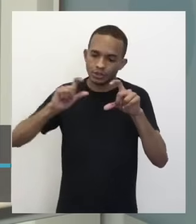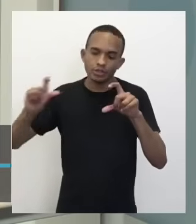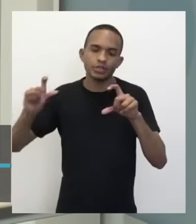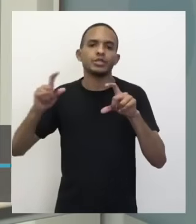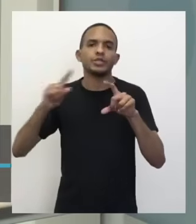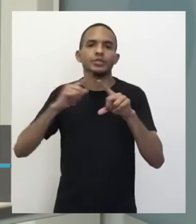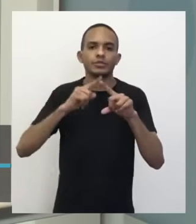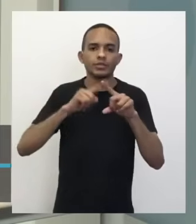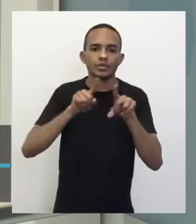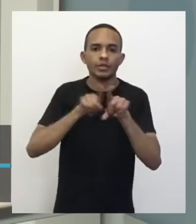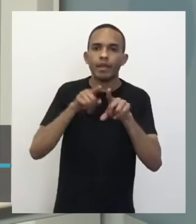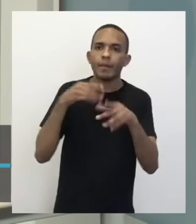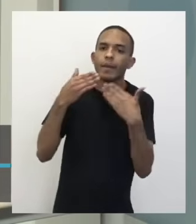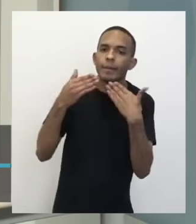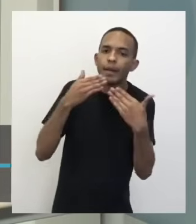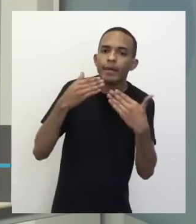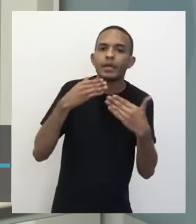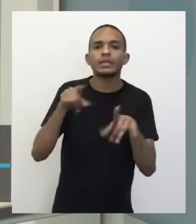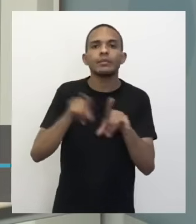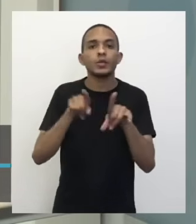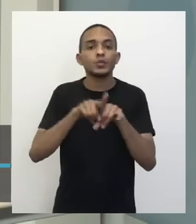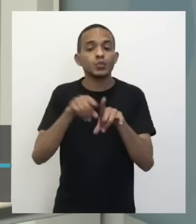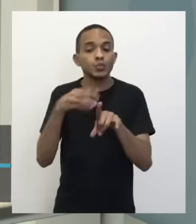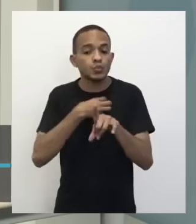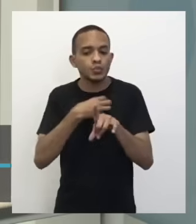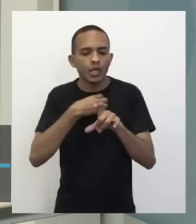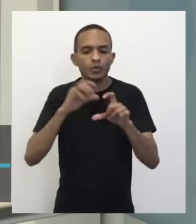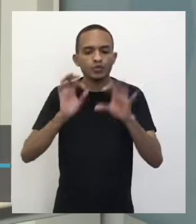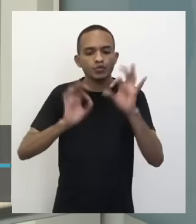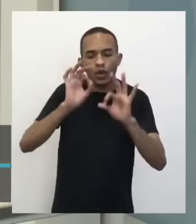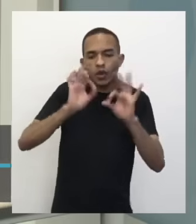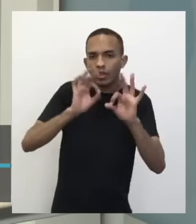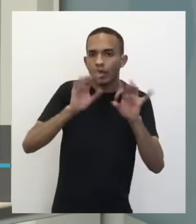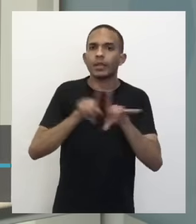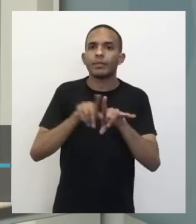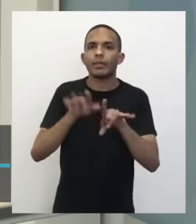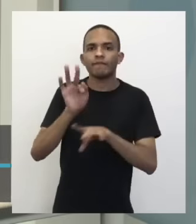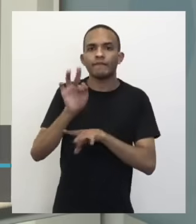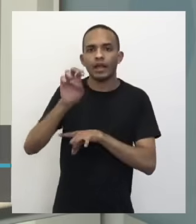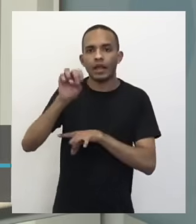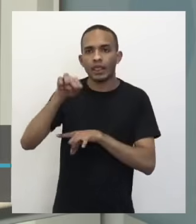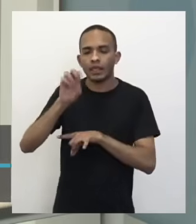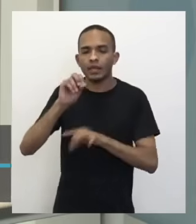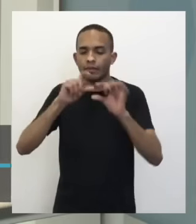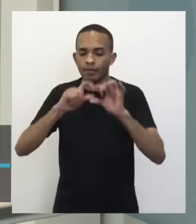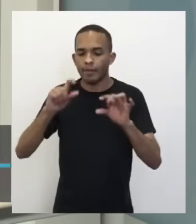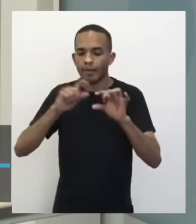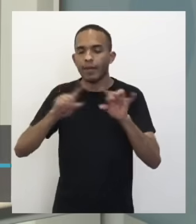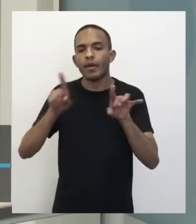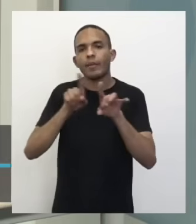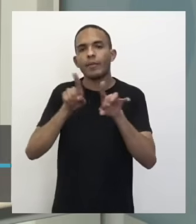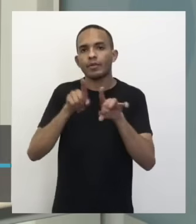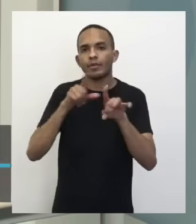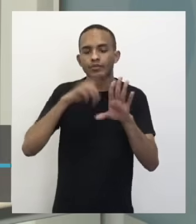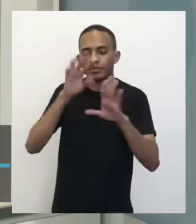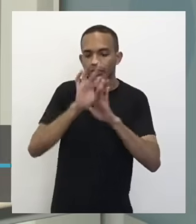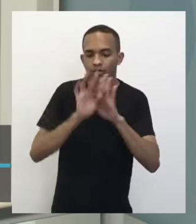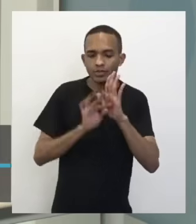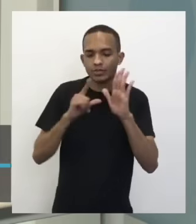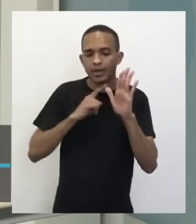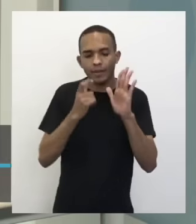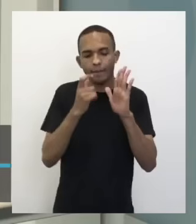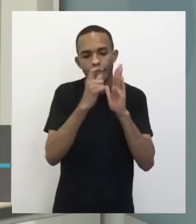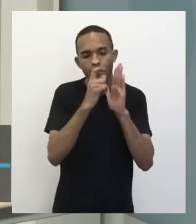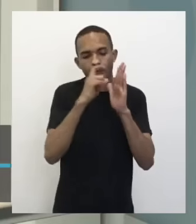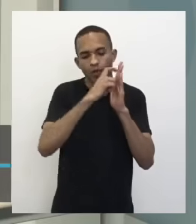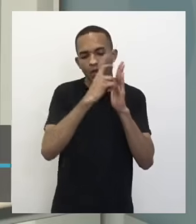os balões e por causa do formato, o Fernando colocou tirinha porque o texto tem quadrinhos.